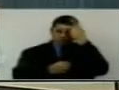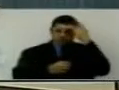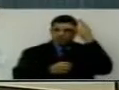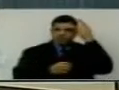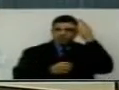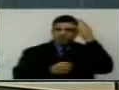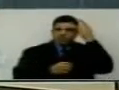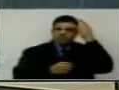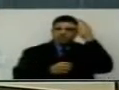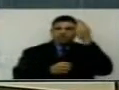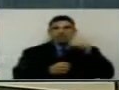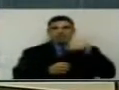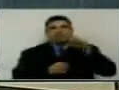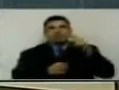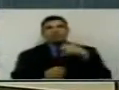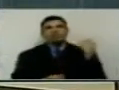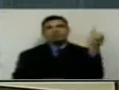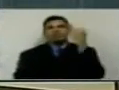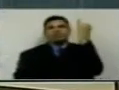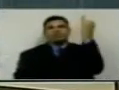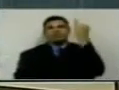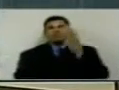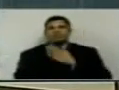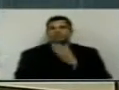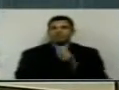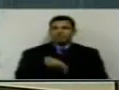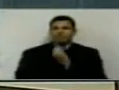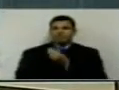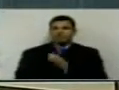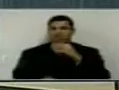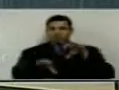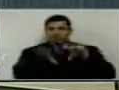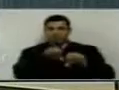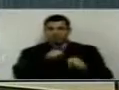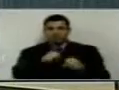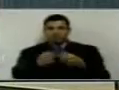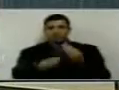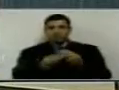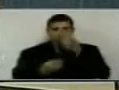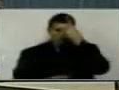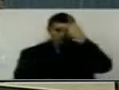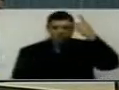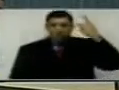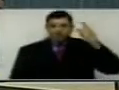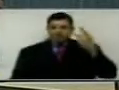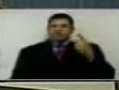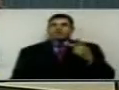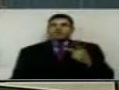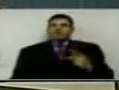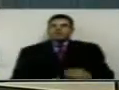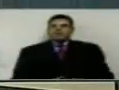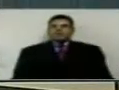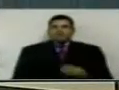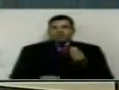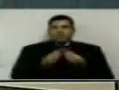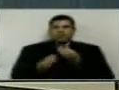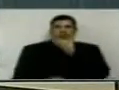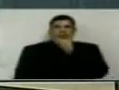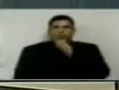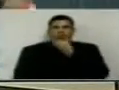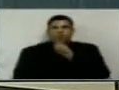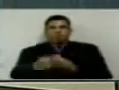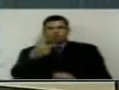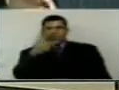pessoas foram importantes na minha formação como cidadão, como homem público,